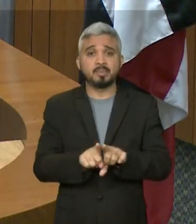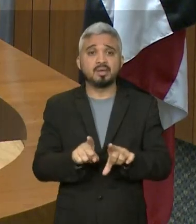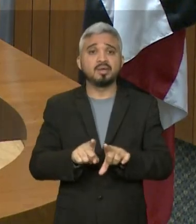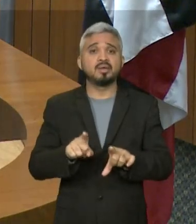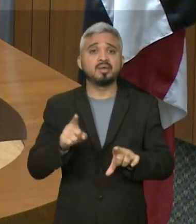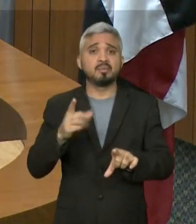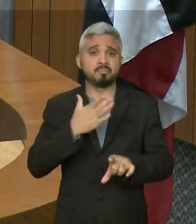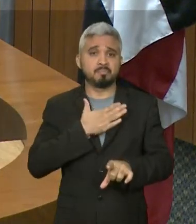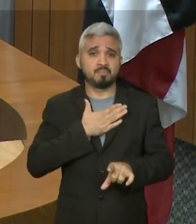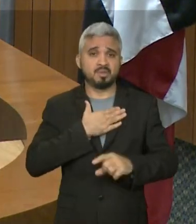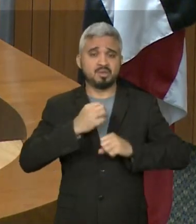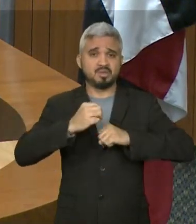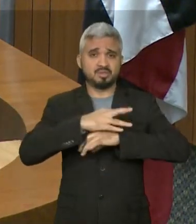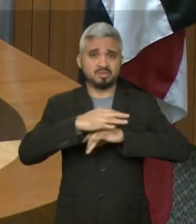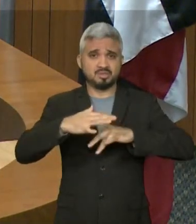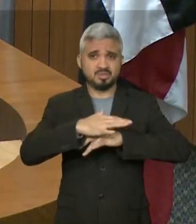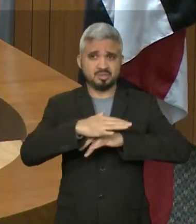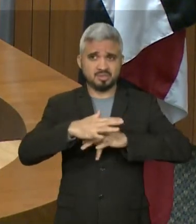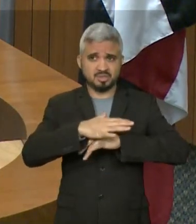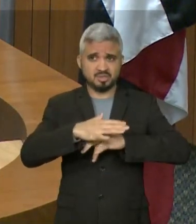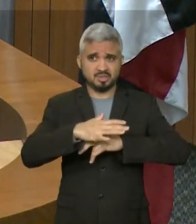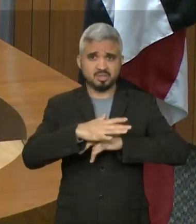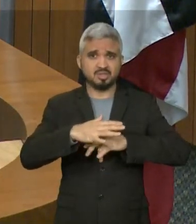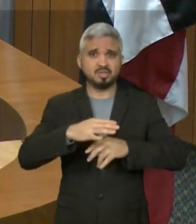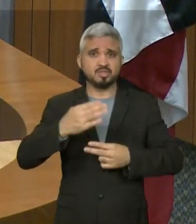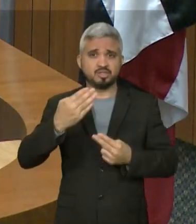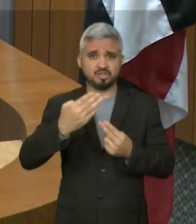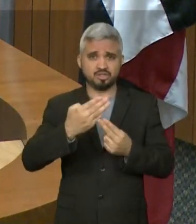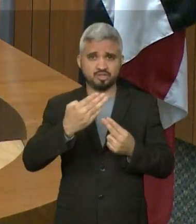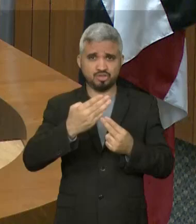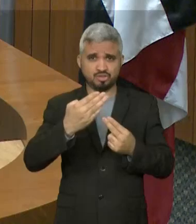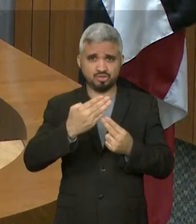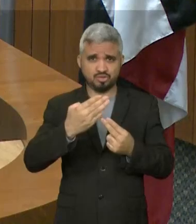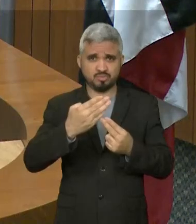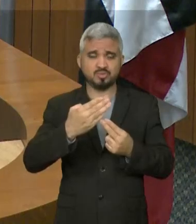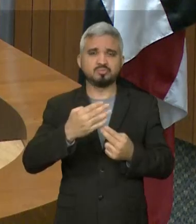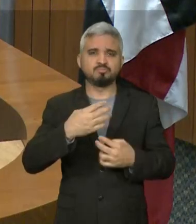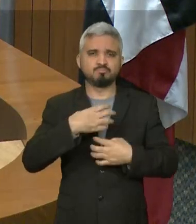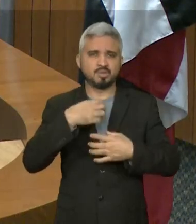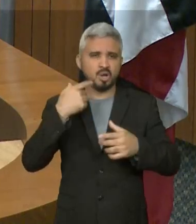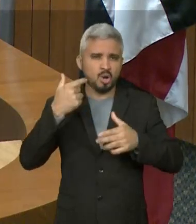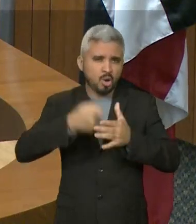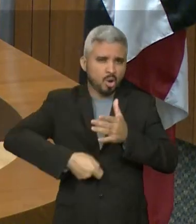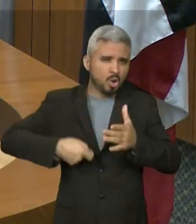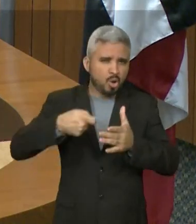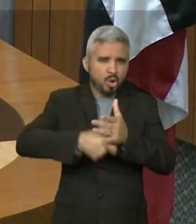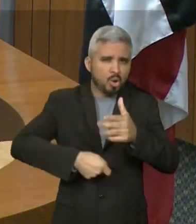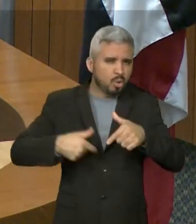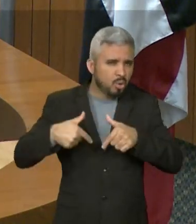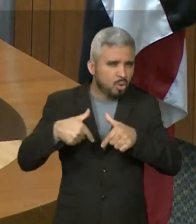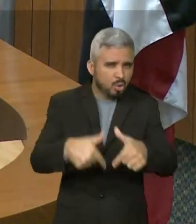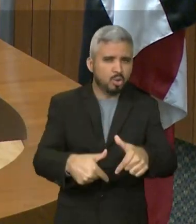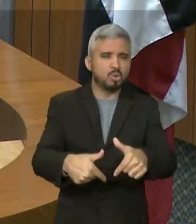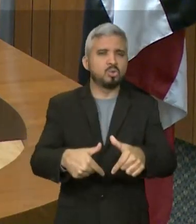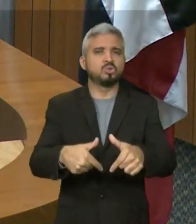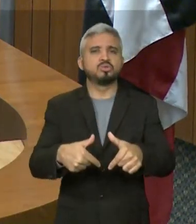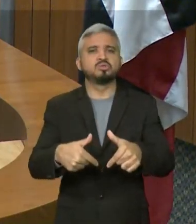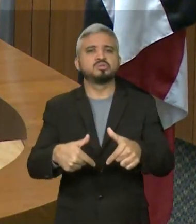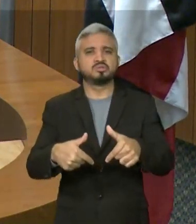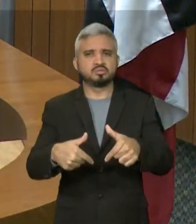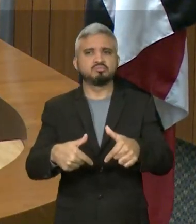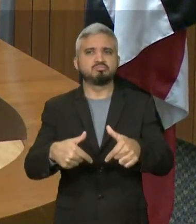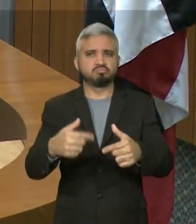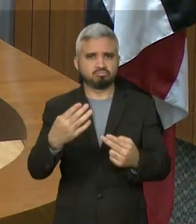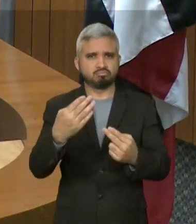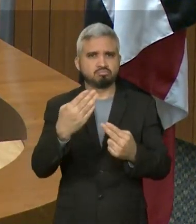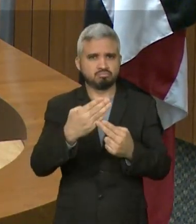minha querida cidade, presidente, de Timon, onde, com muita luta, com muita união, principalmente,